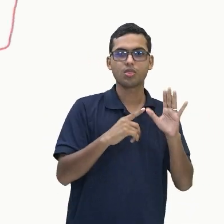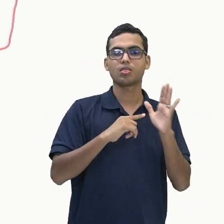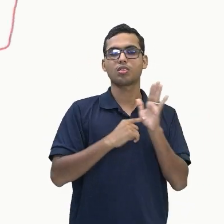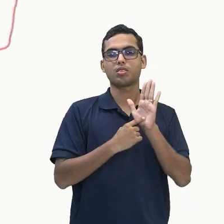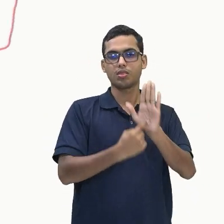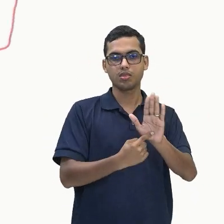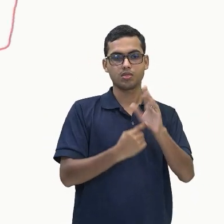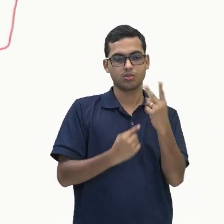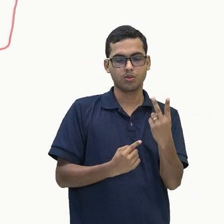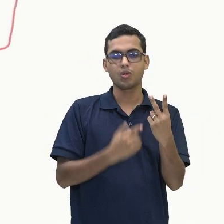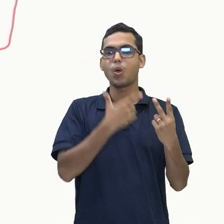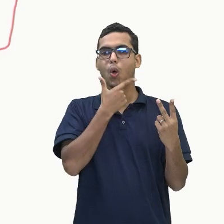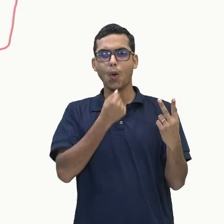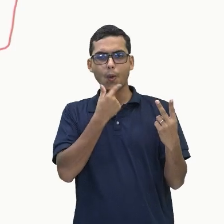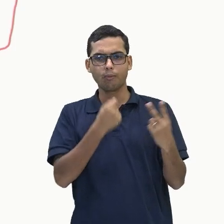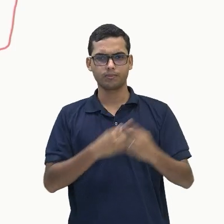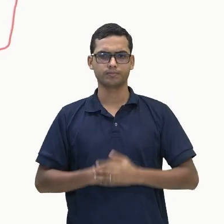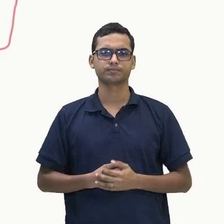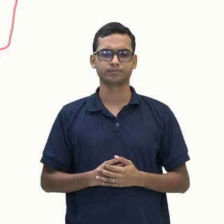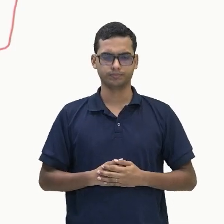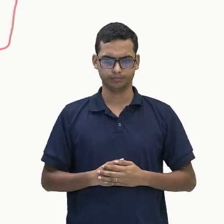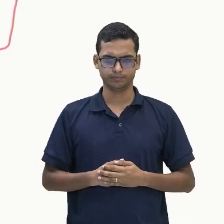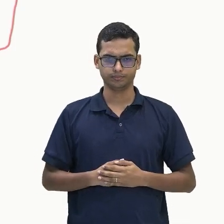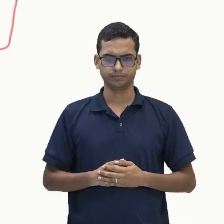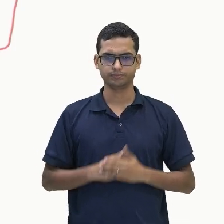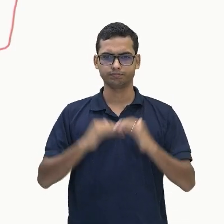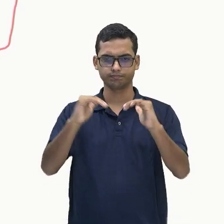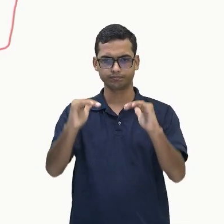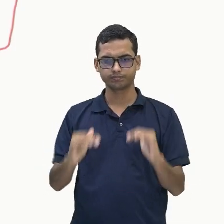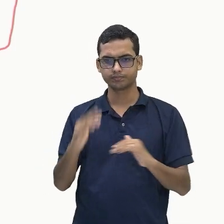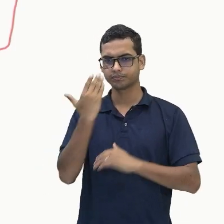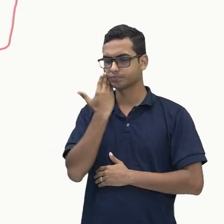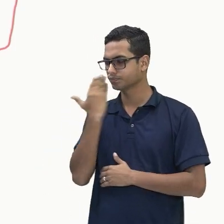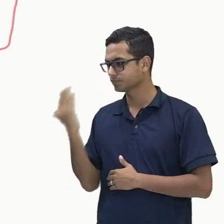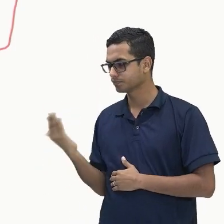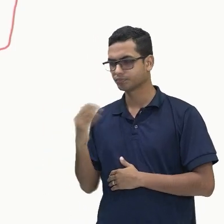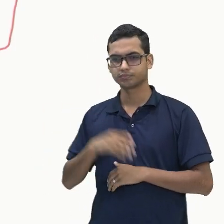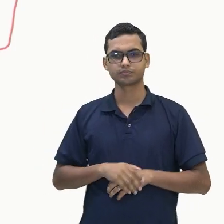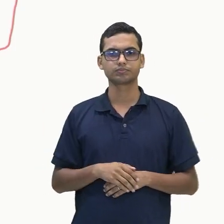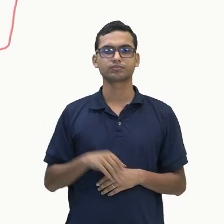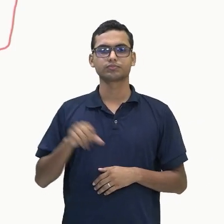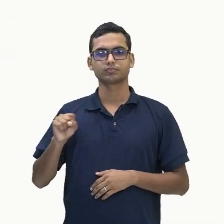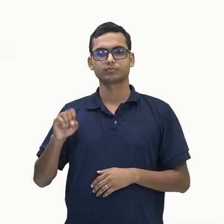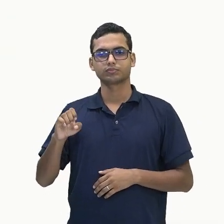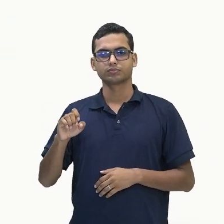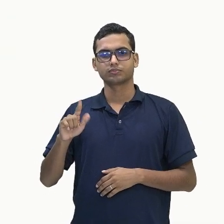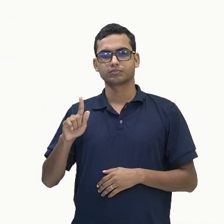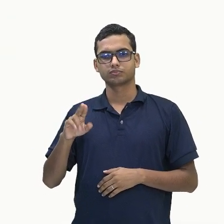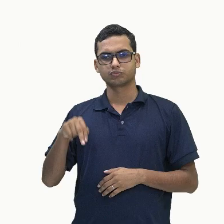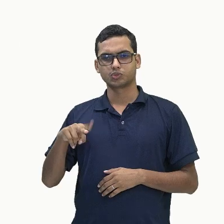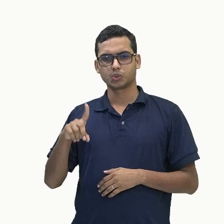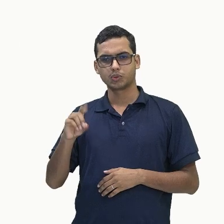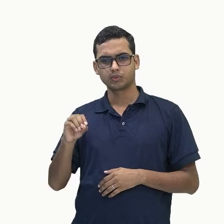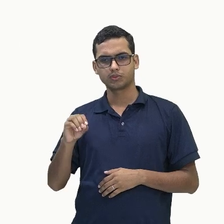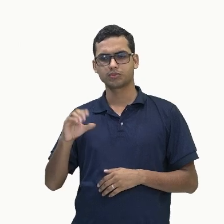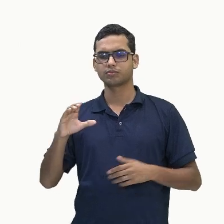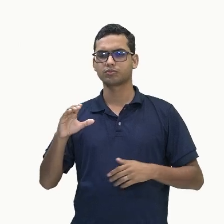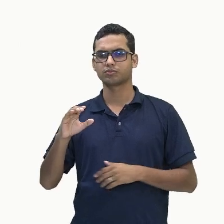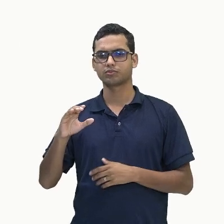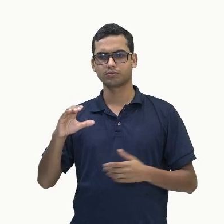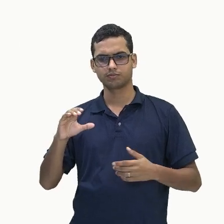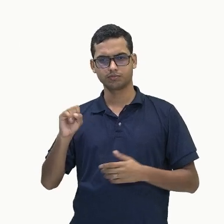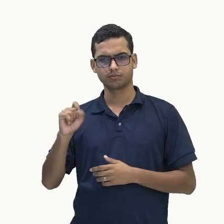aqui reconhecer um homem que teve 2 casamentos. Este aqui ao do